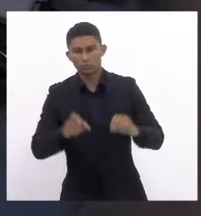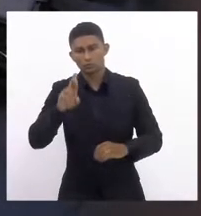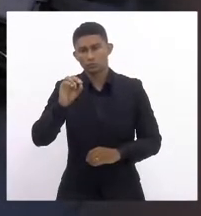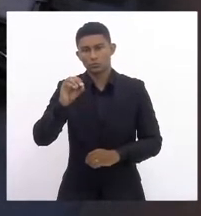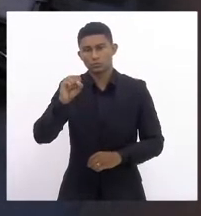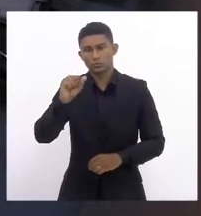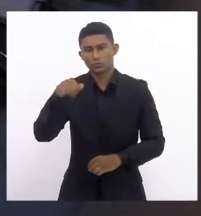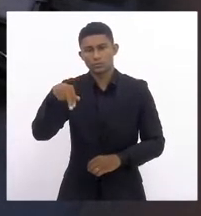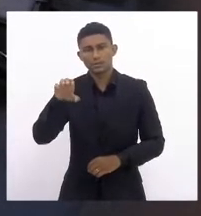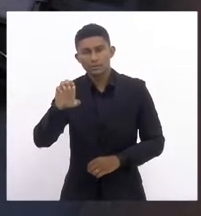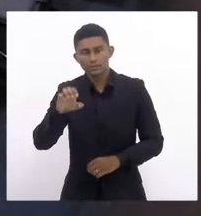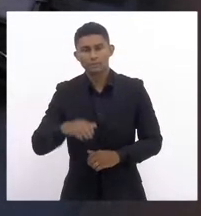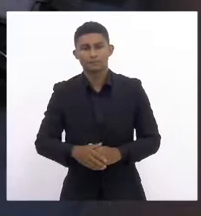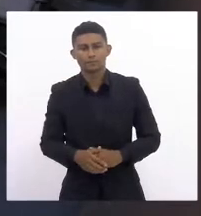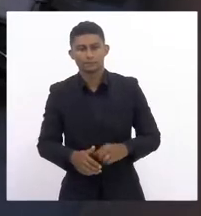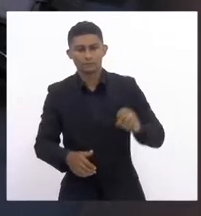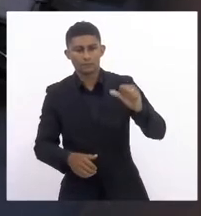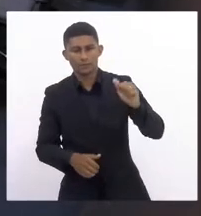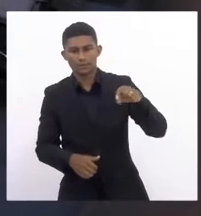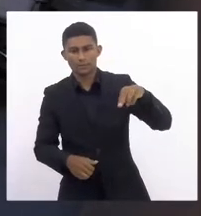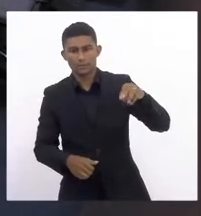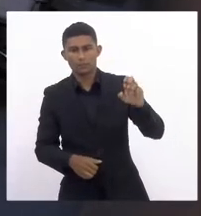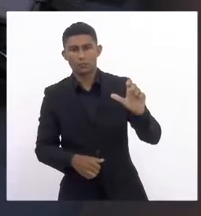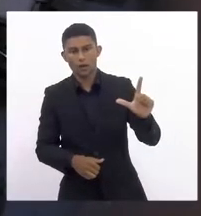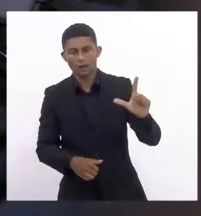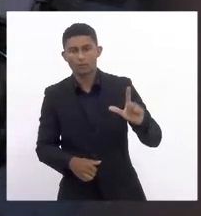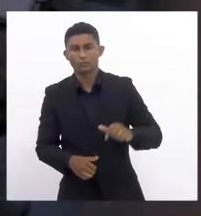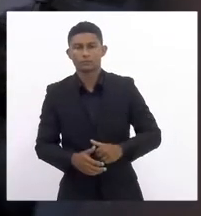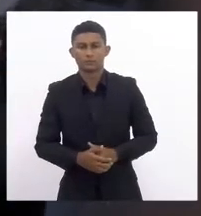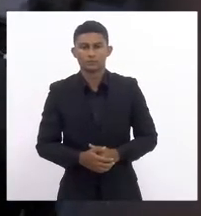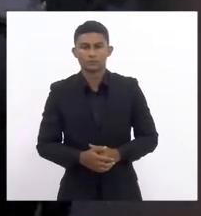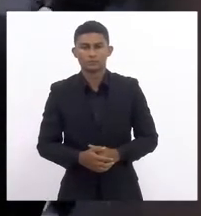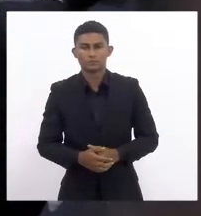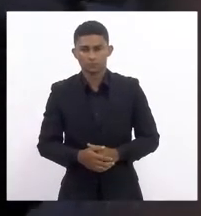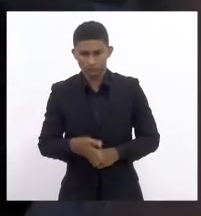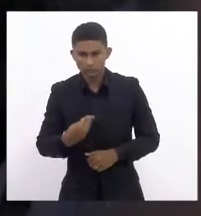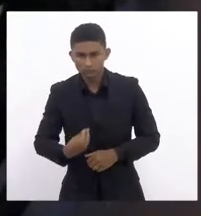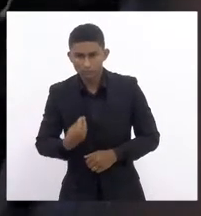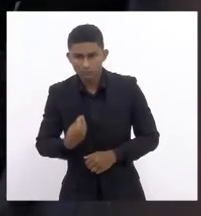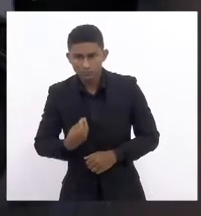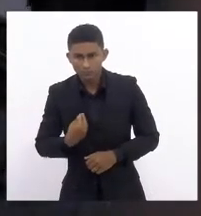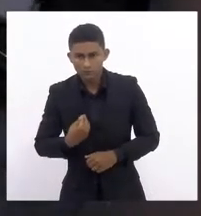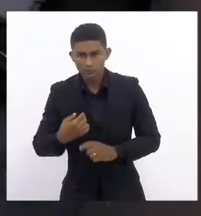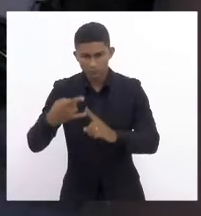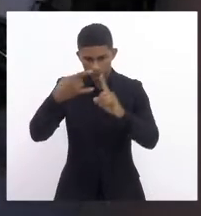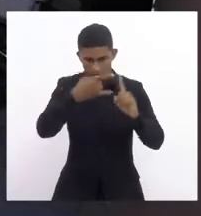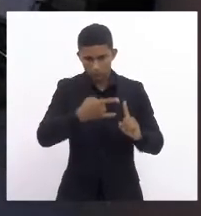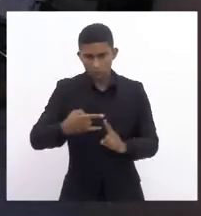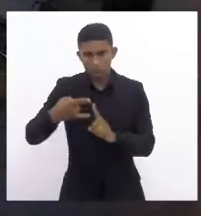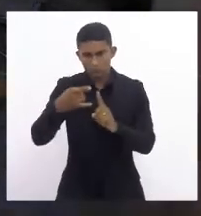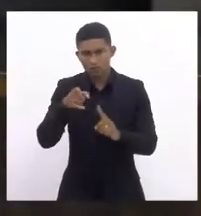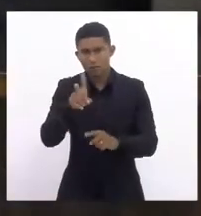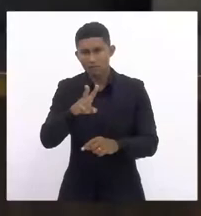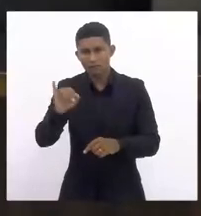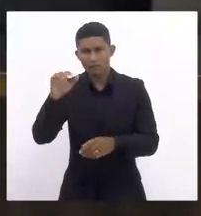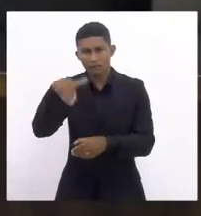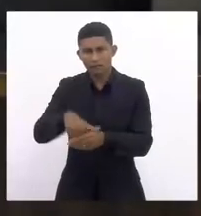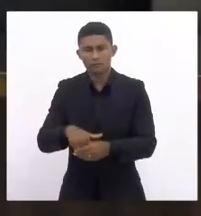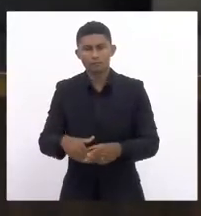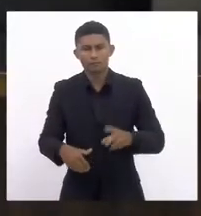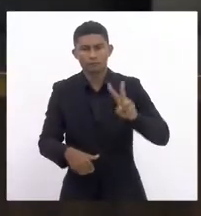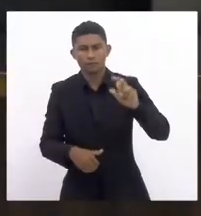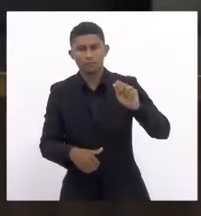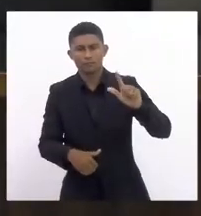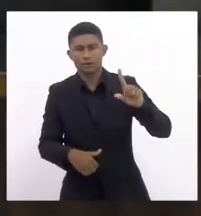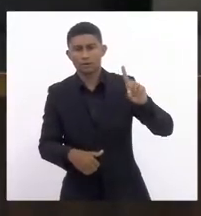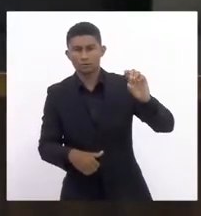Félix. Deputado Samuel Malafaia. Presente no Zoom e vai votar. Deputado Valdo